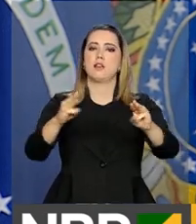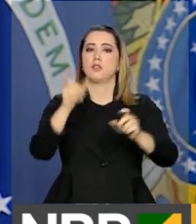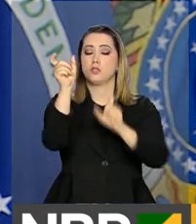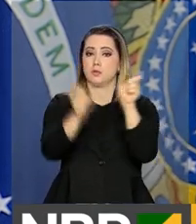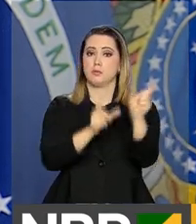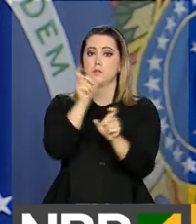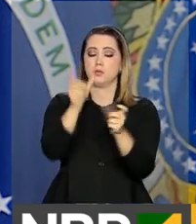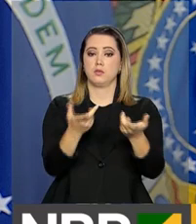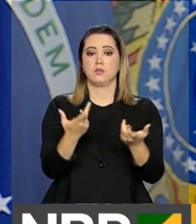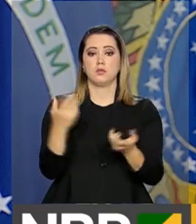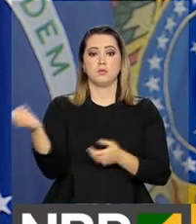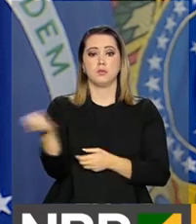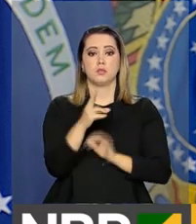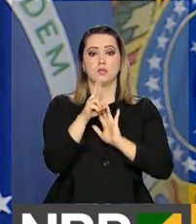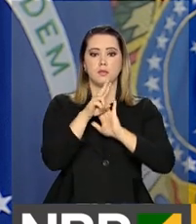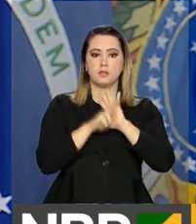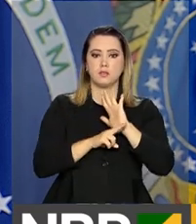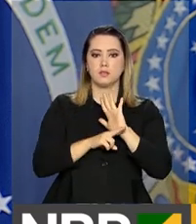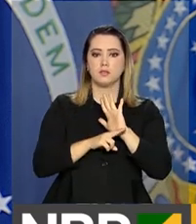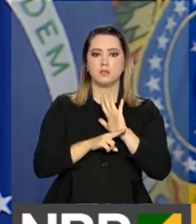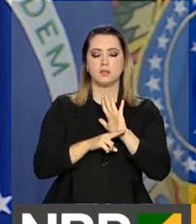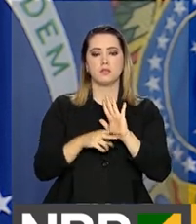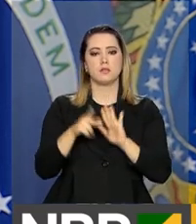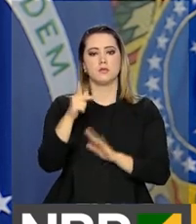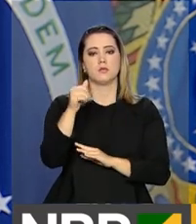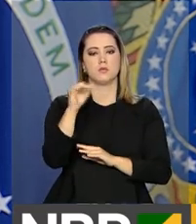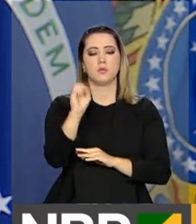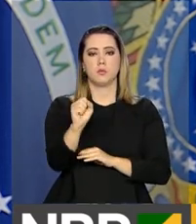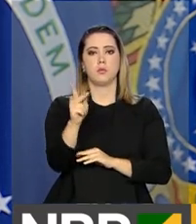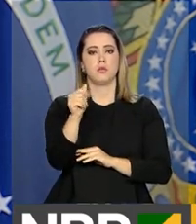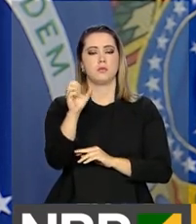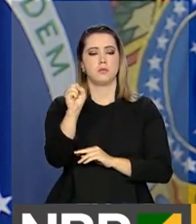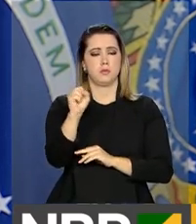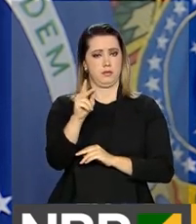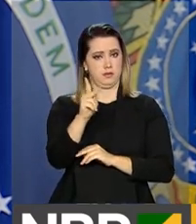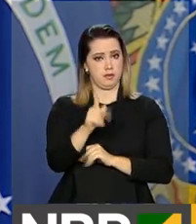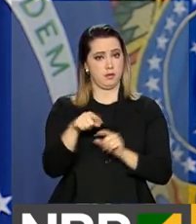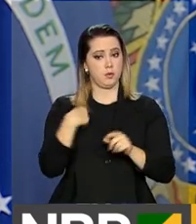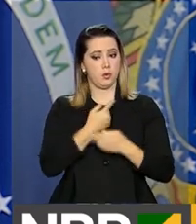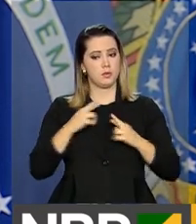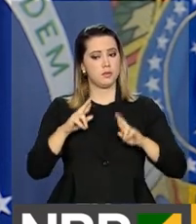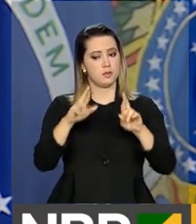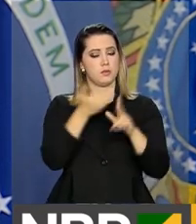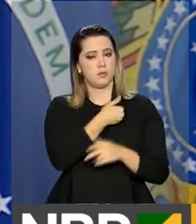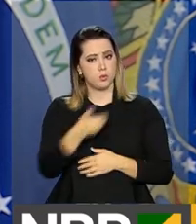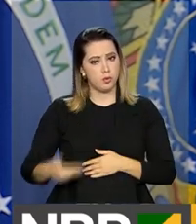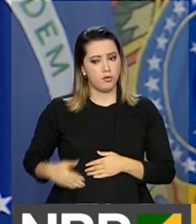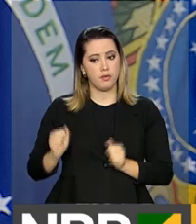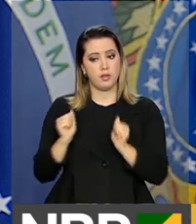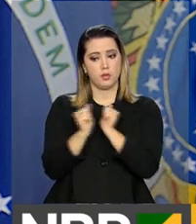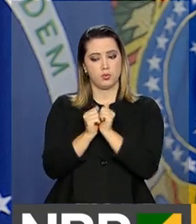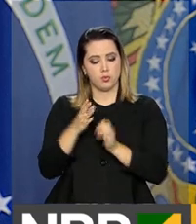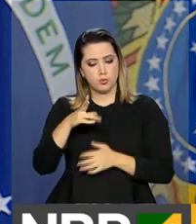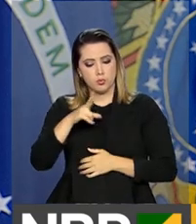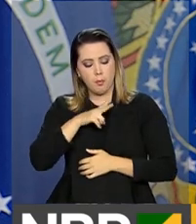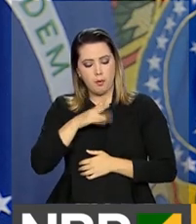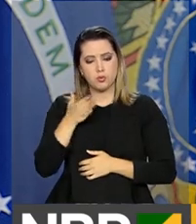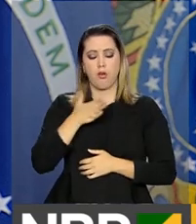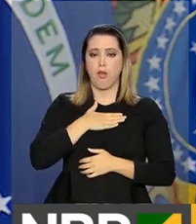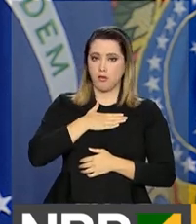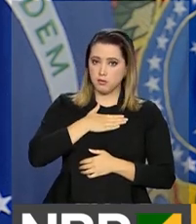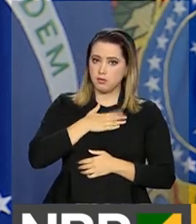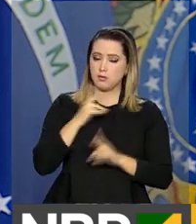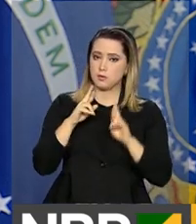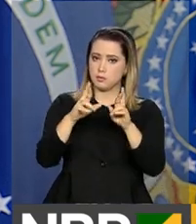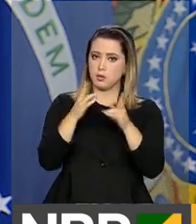beneficiados pelas novas regras do pis pasep nós todos esperamos governo eu particularmente que os